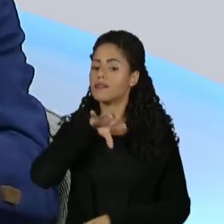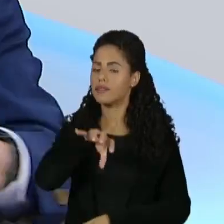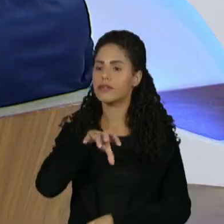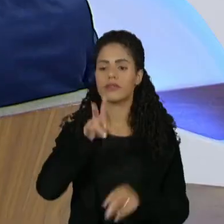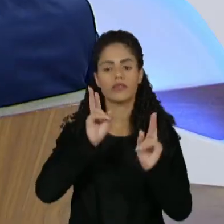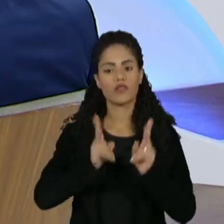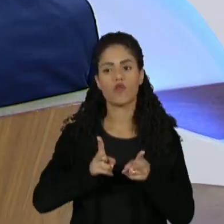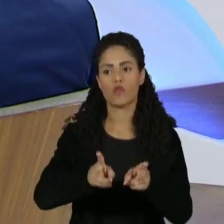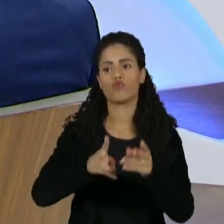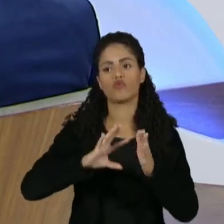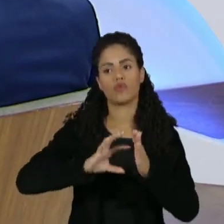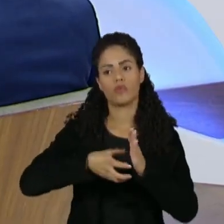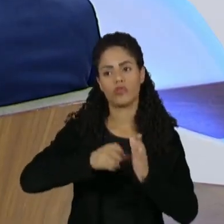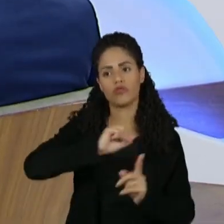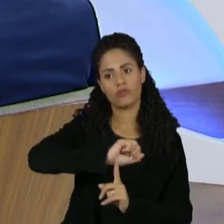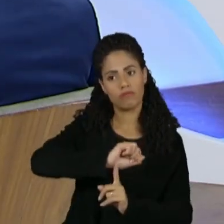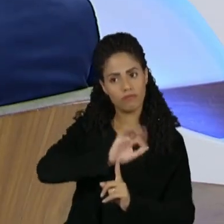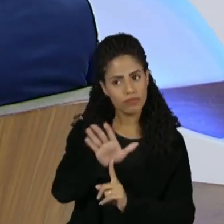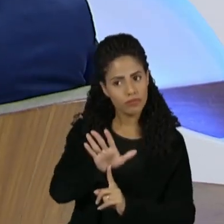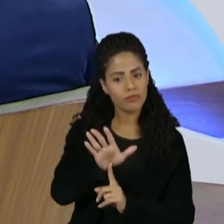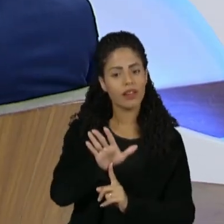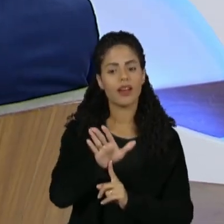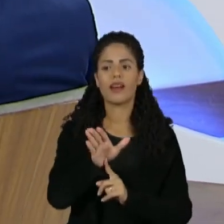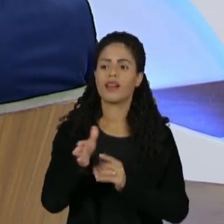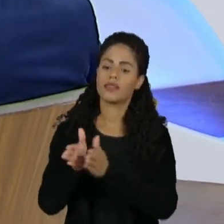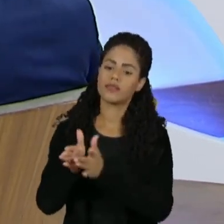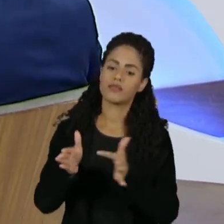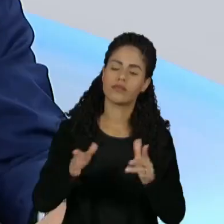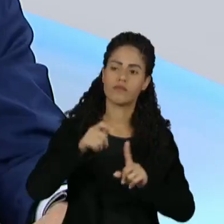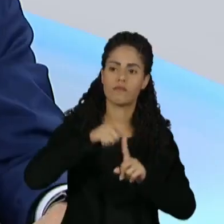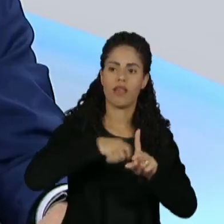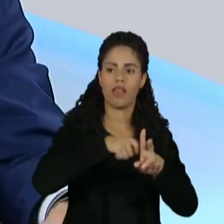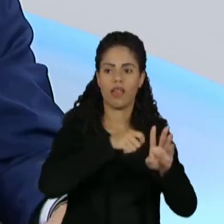vai seguir o partido nesses próximos meses e anos do